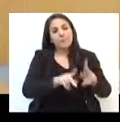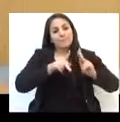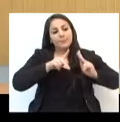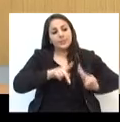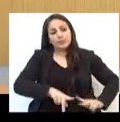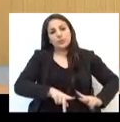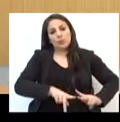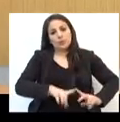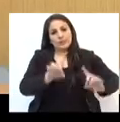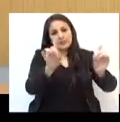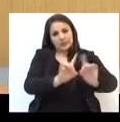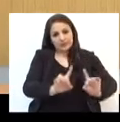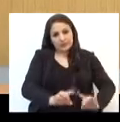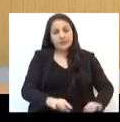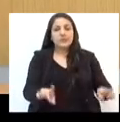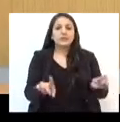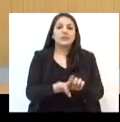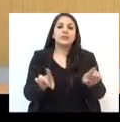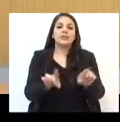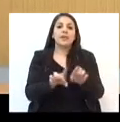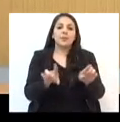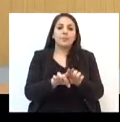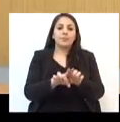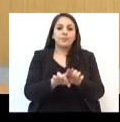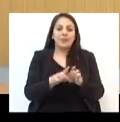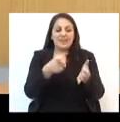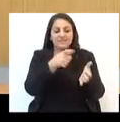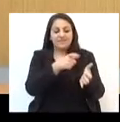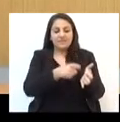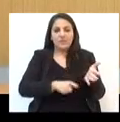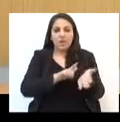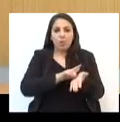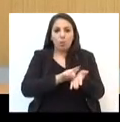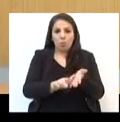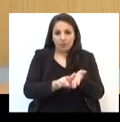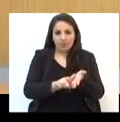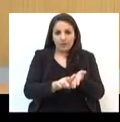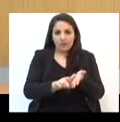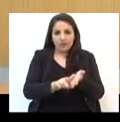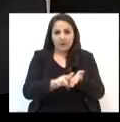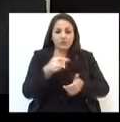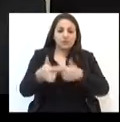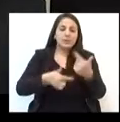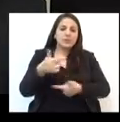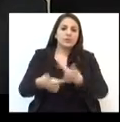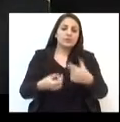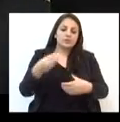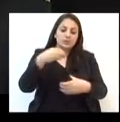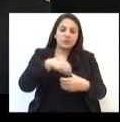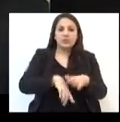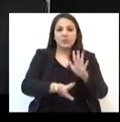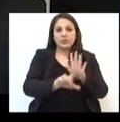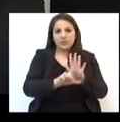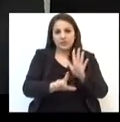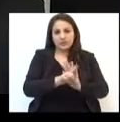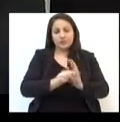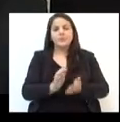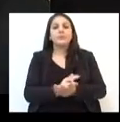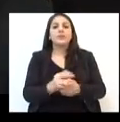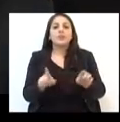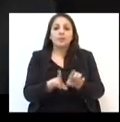especiais. Formulário Ficha Limpa aos servidores será instituído no Legislativo. Definiu alguns critérios